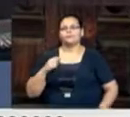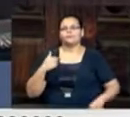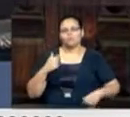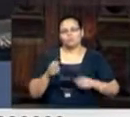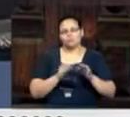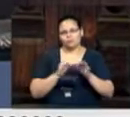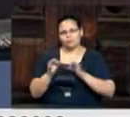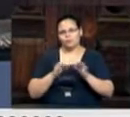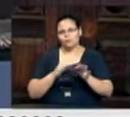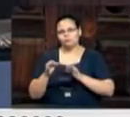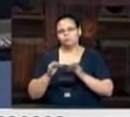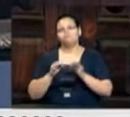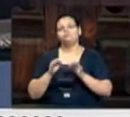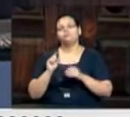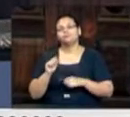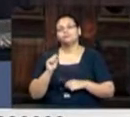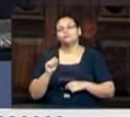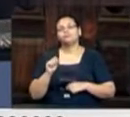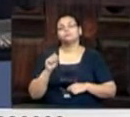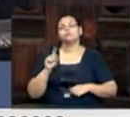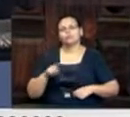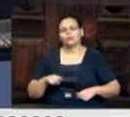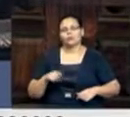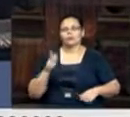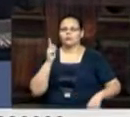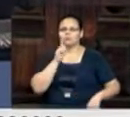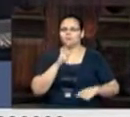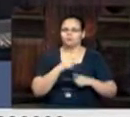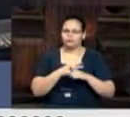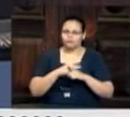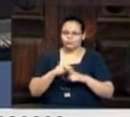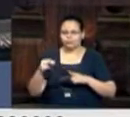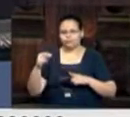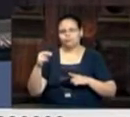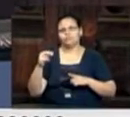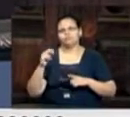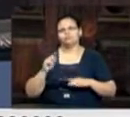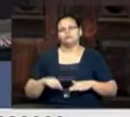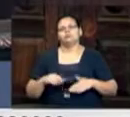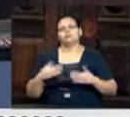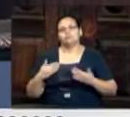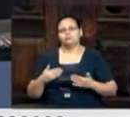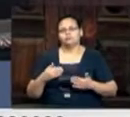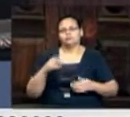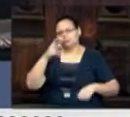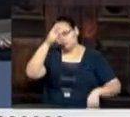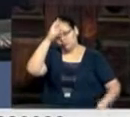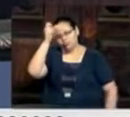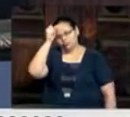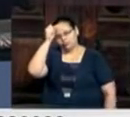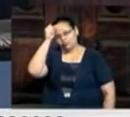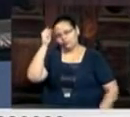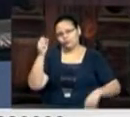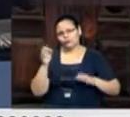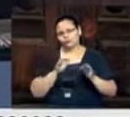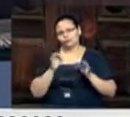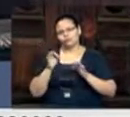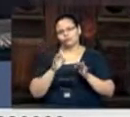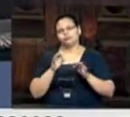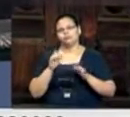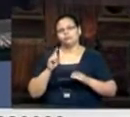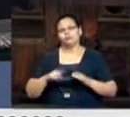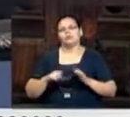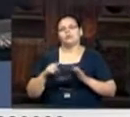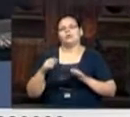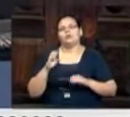se preparou, que foi vitoriosa, logrou êxito no certame público, organizado com base no edital